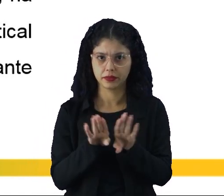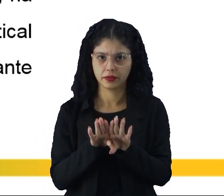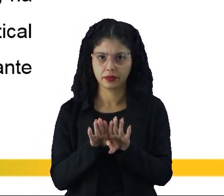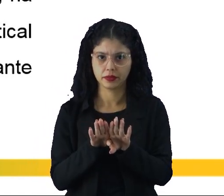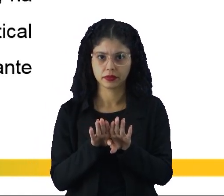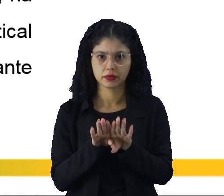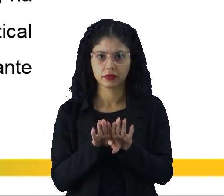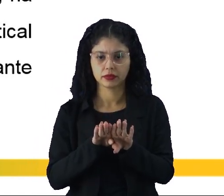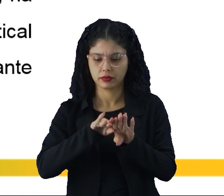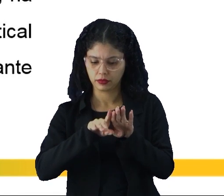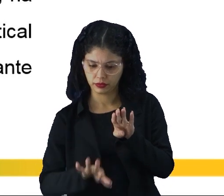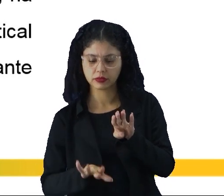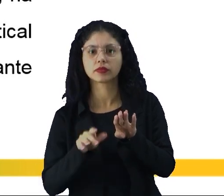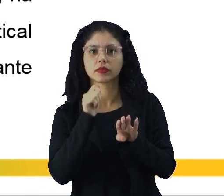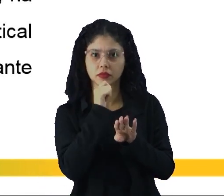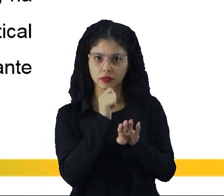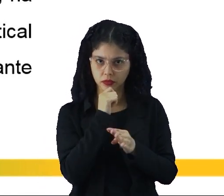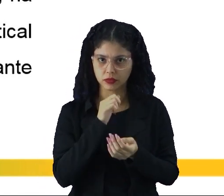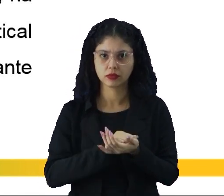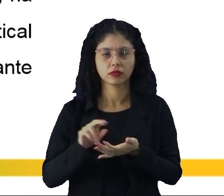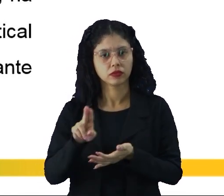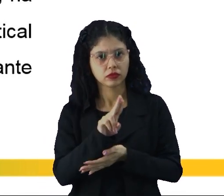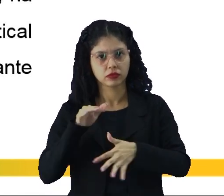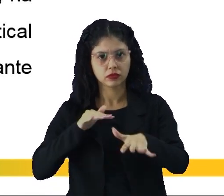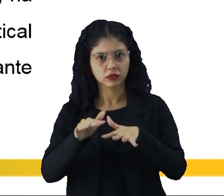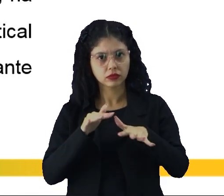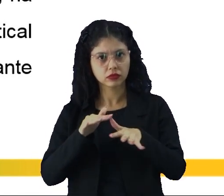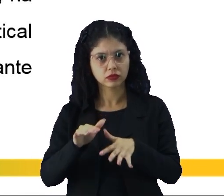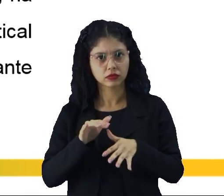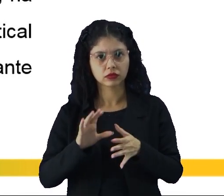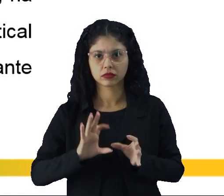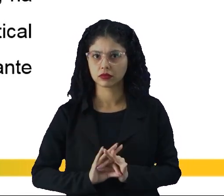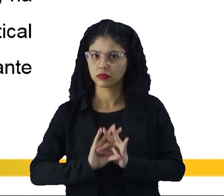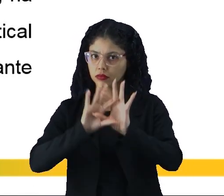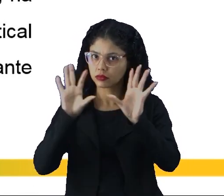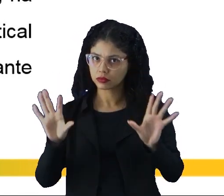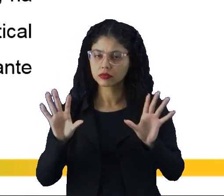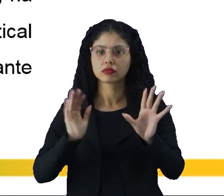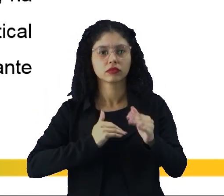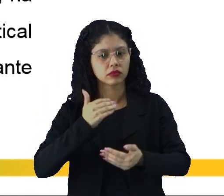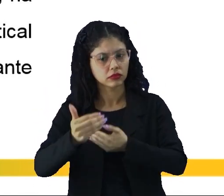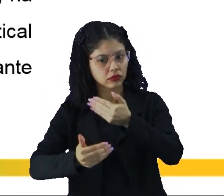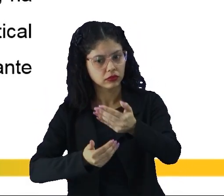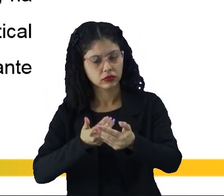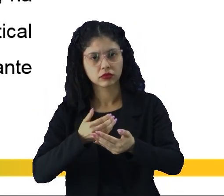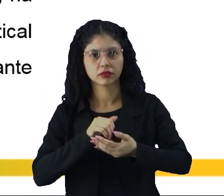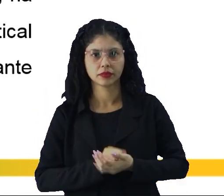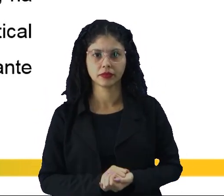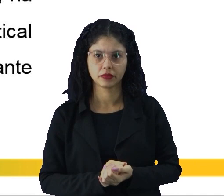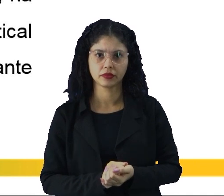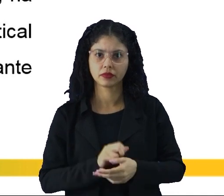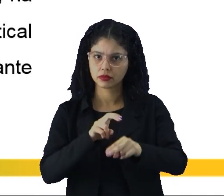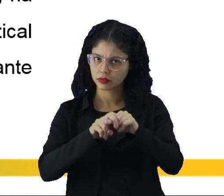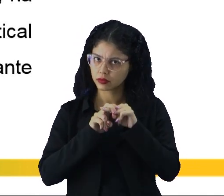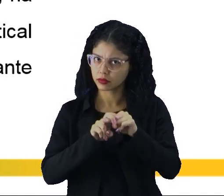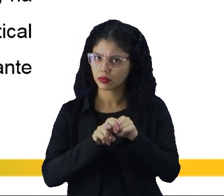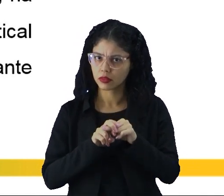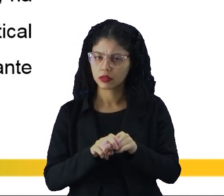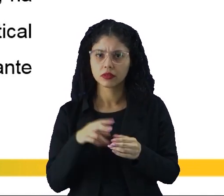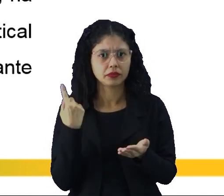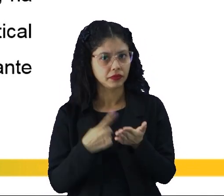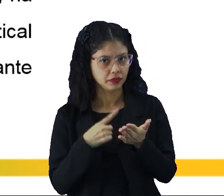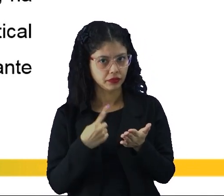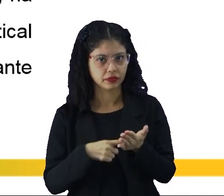sua queda, que nós também chamamos de movimento de queda livre, né, durante a sua descida. Então, por isso que ele